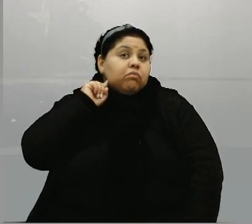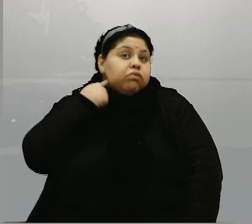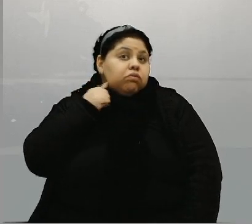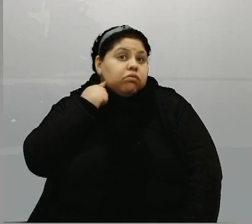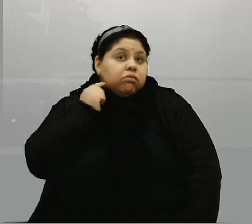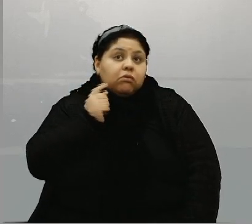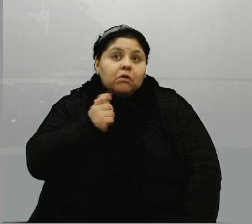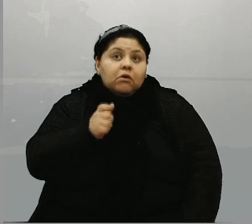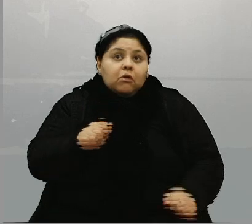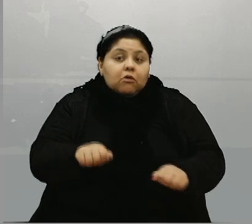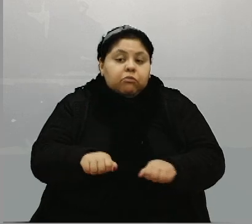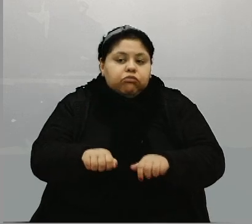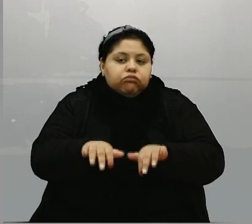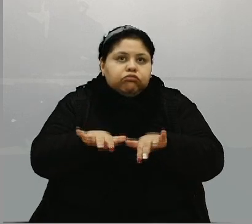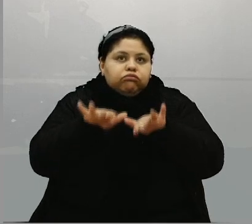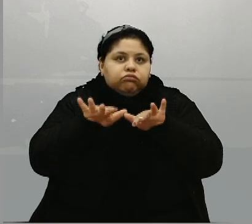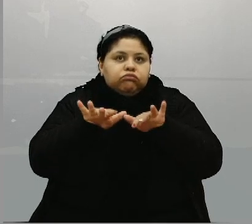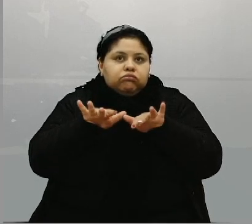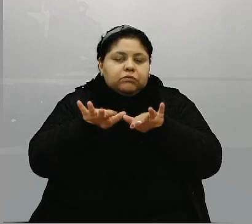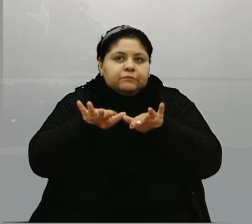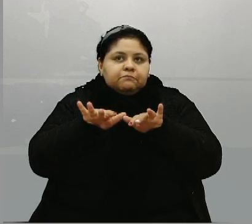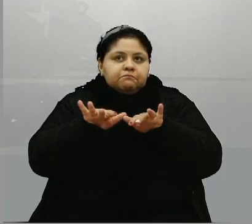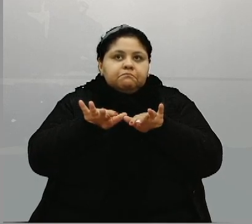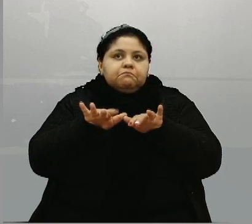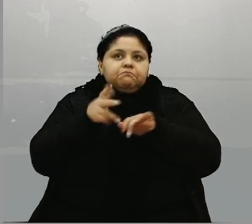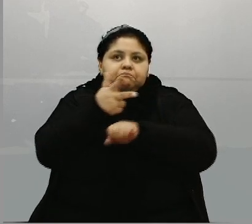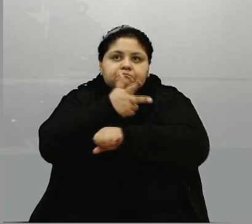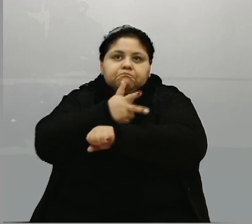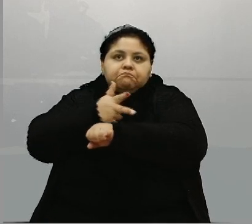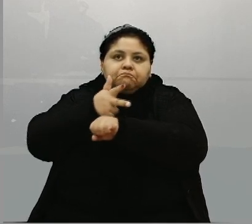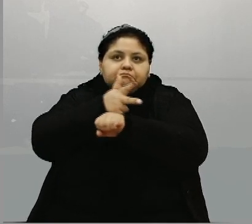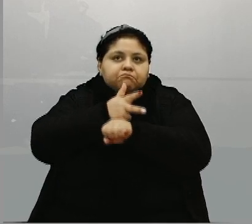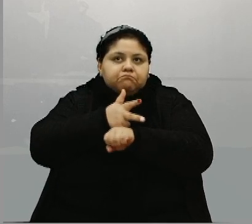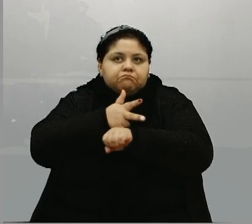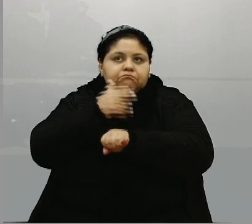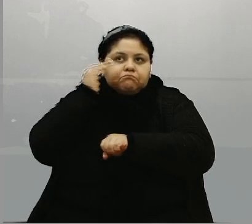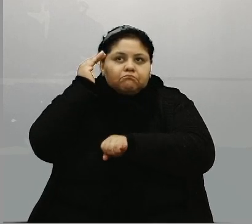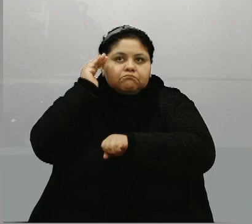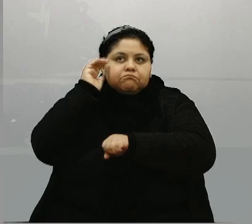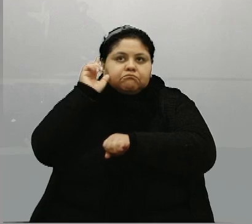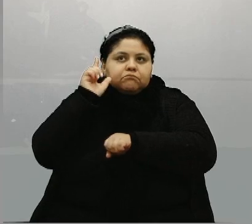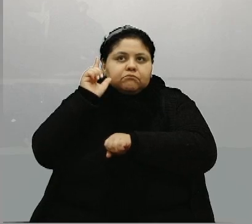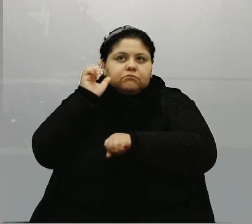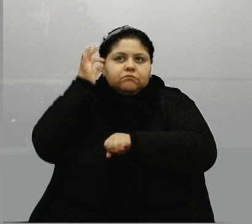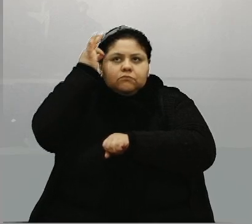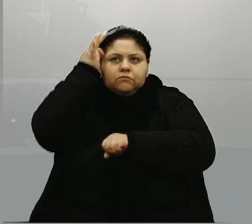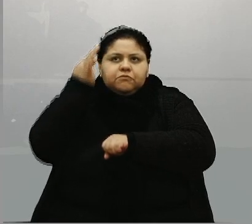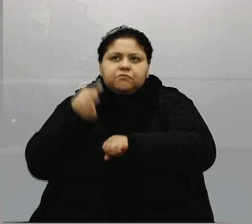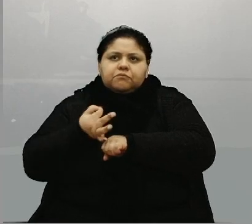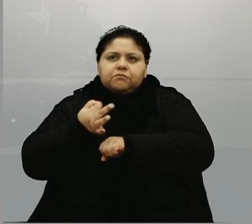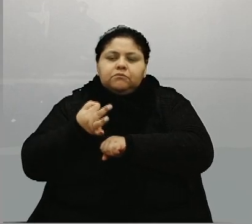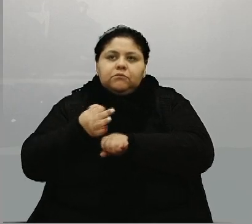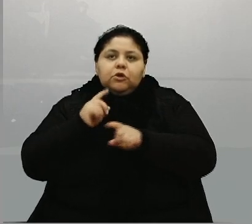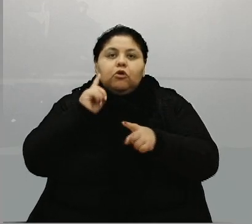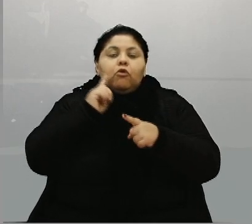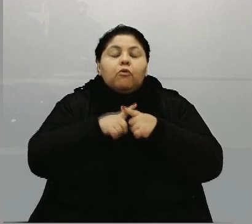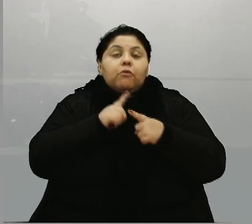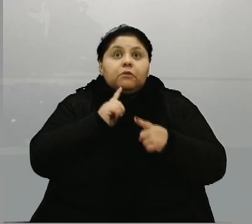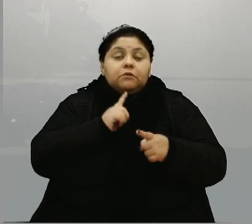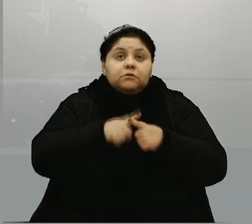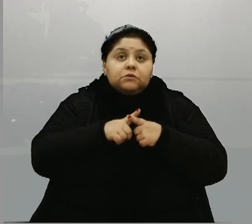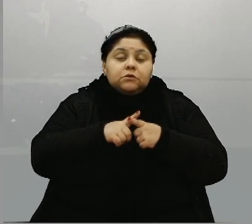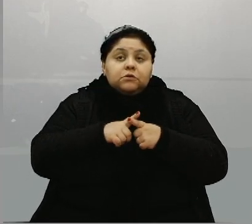na rua. E no vídeo seguinte, a gente consegue entender um dos motivos do porquê que